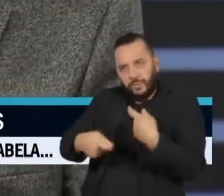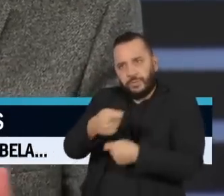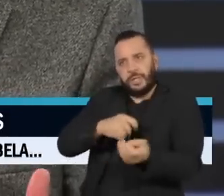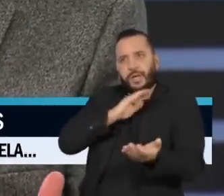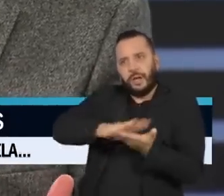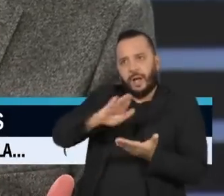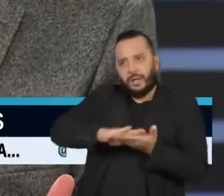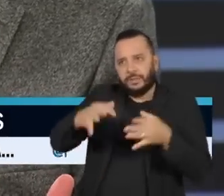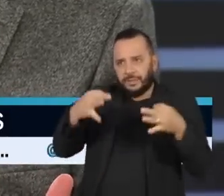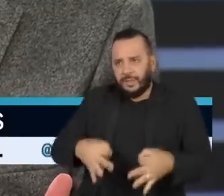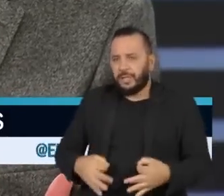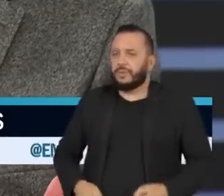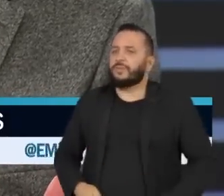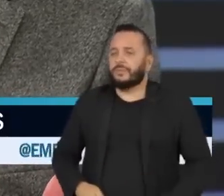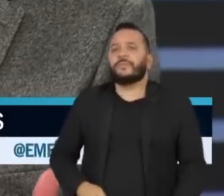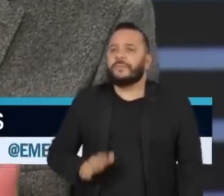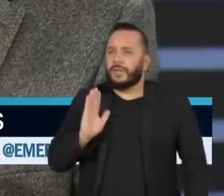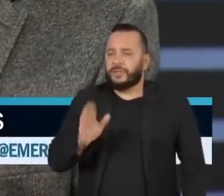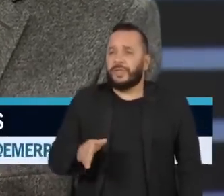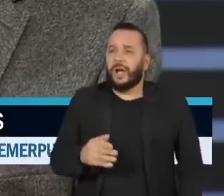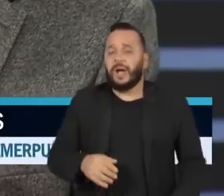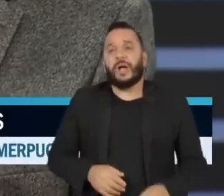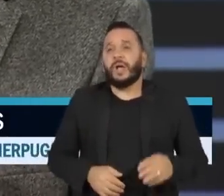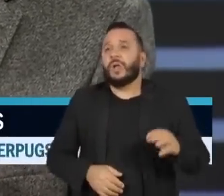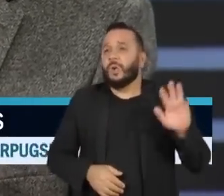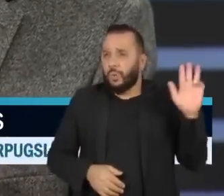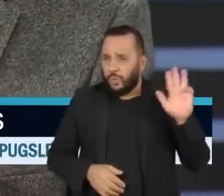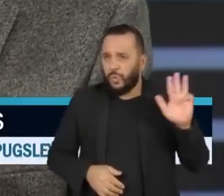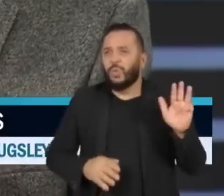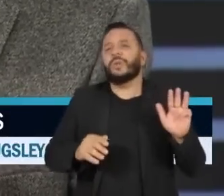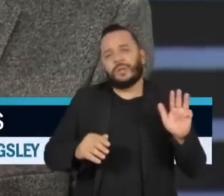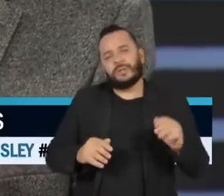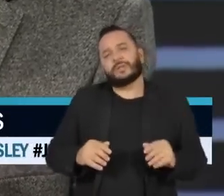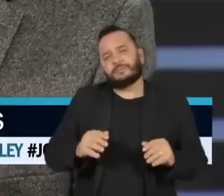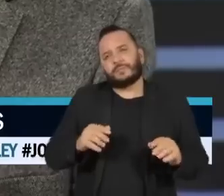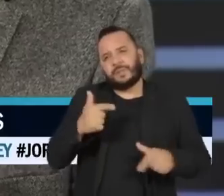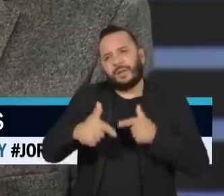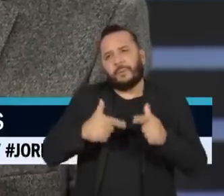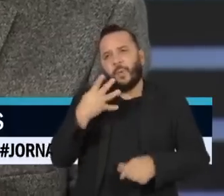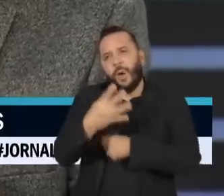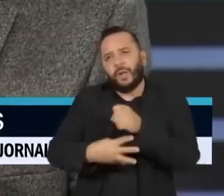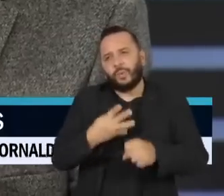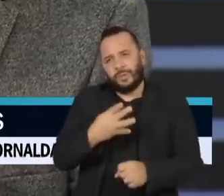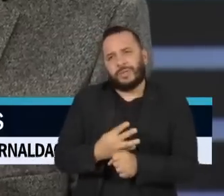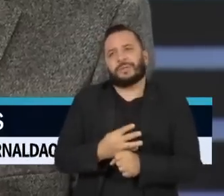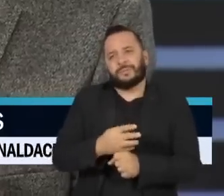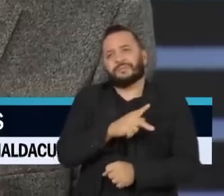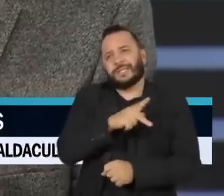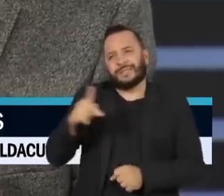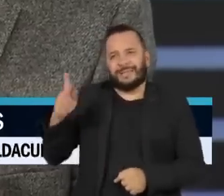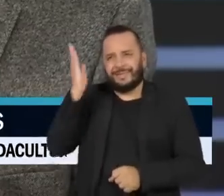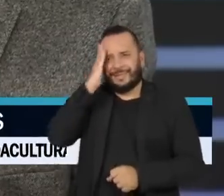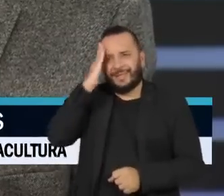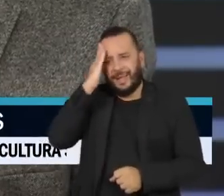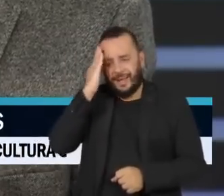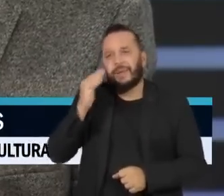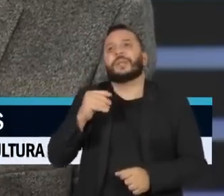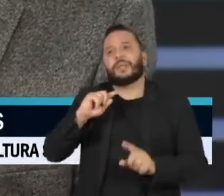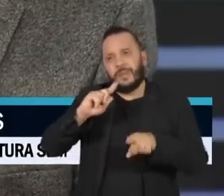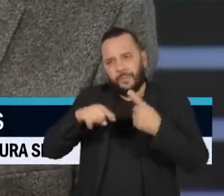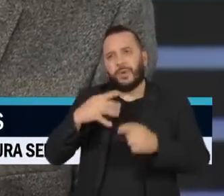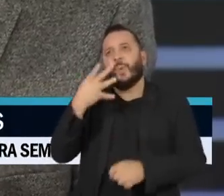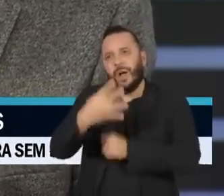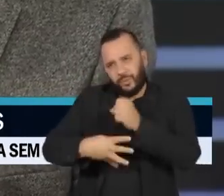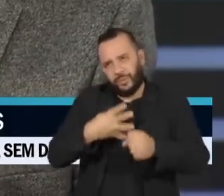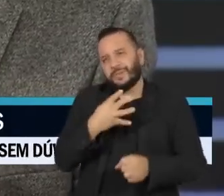o Lula fez isso no primeiro Lula quer dizer o Lula sabe transitar nesse jogo ele sabe muito bem que ele ganhou a eleição